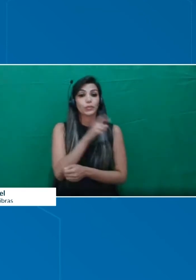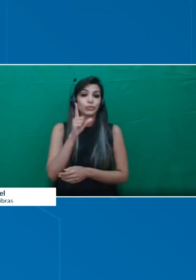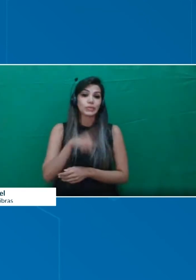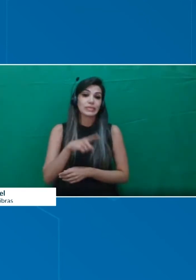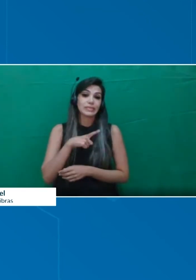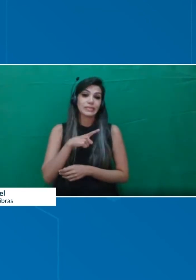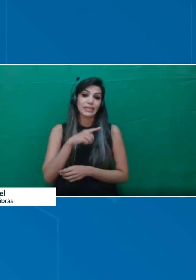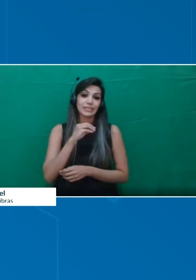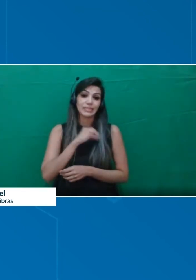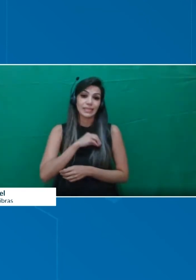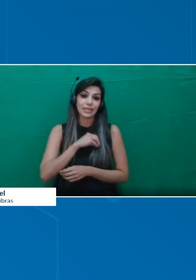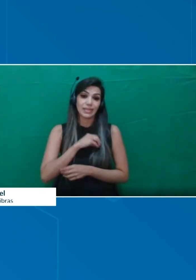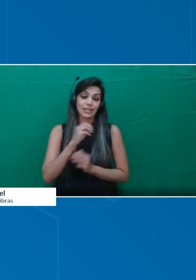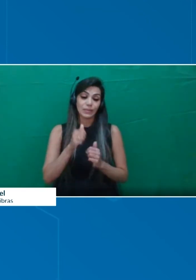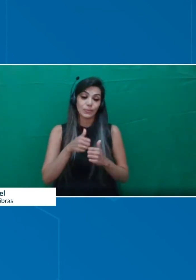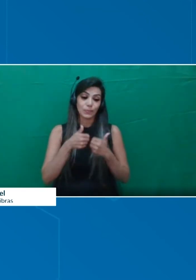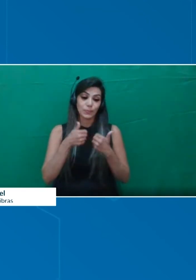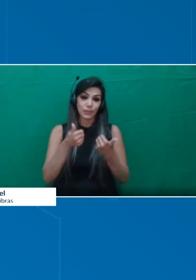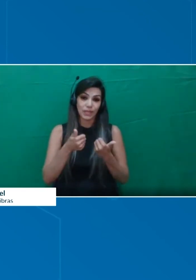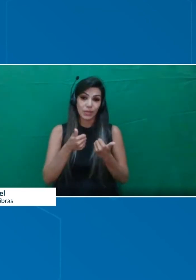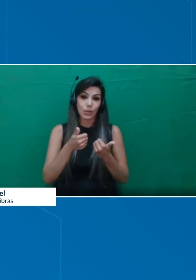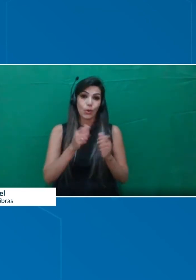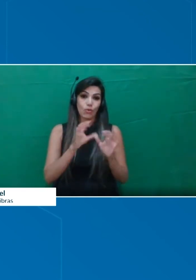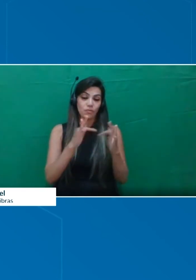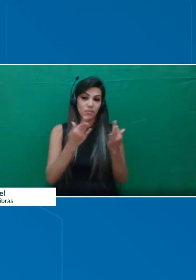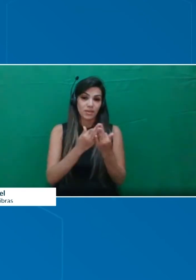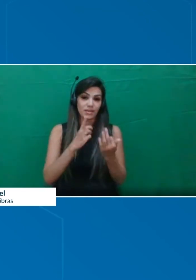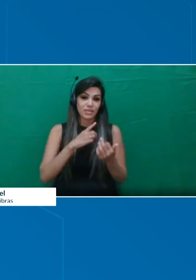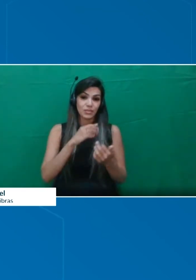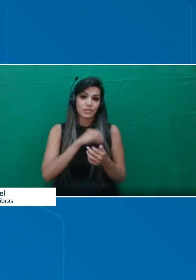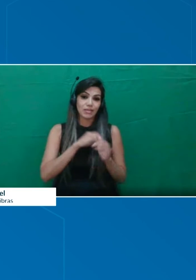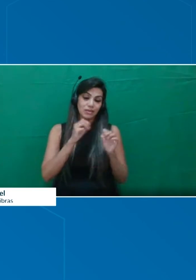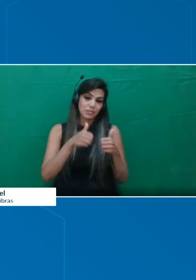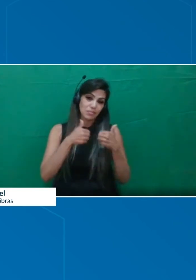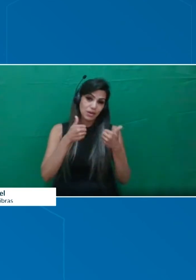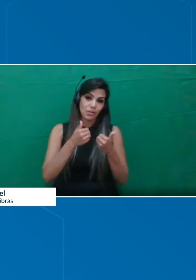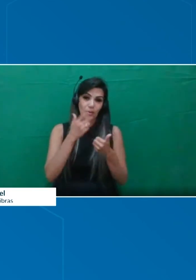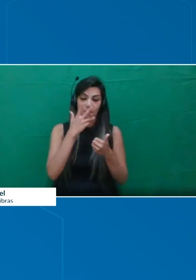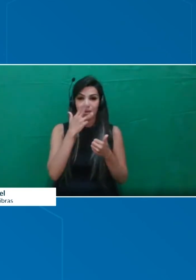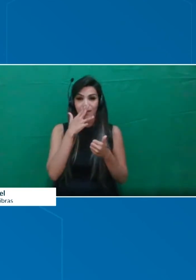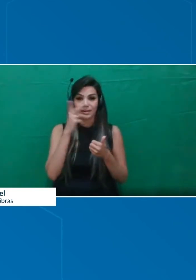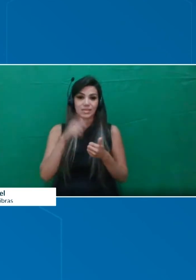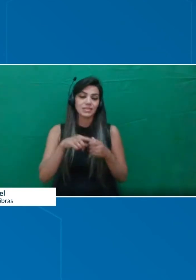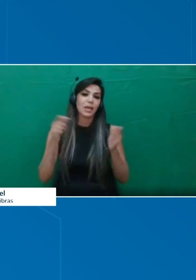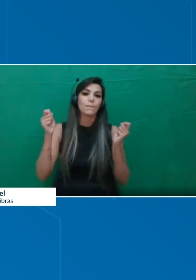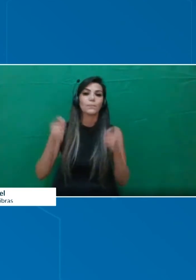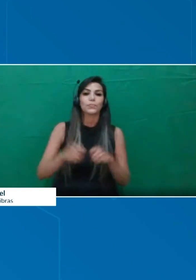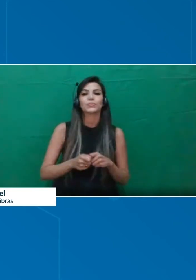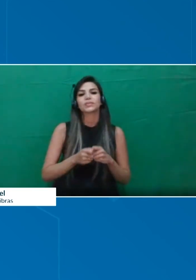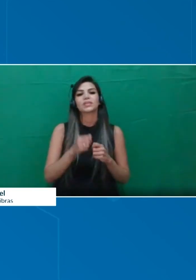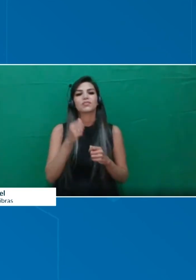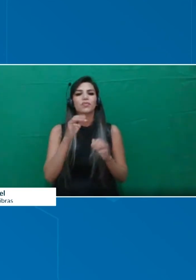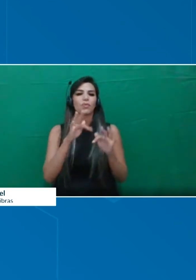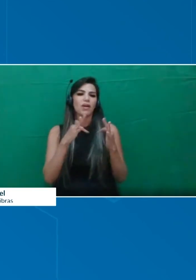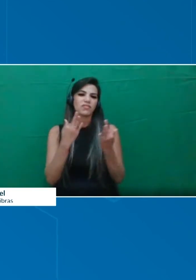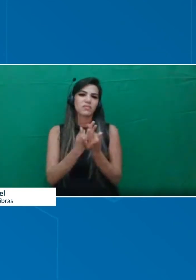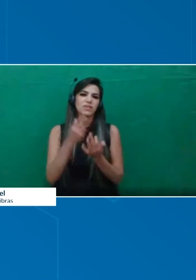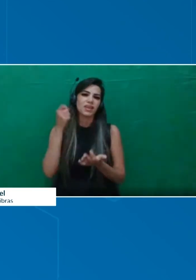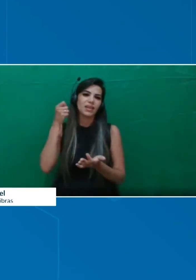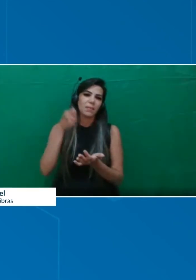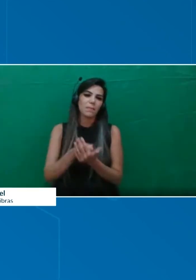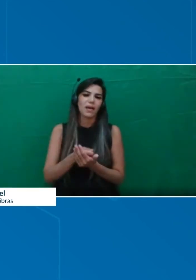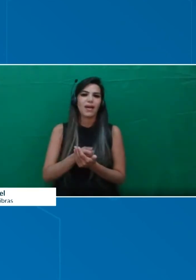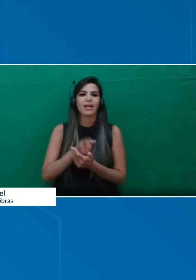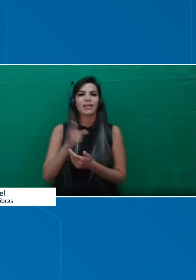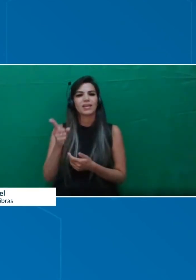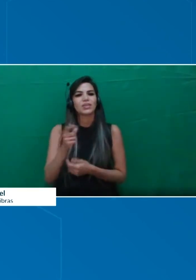aquisitivo, o pai colocava no carro ou no avião e saía fazendo vestibular pelo país inteiro. Agora, com a única prova,